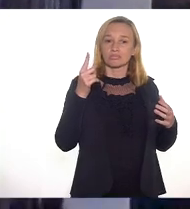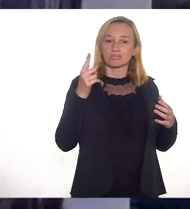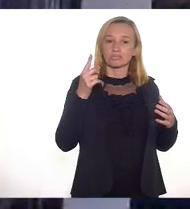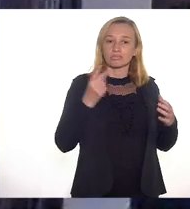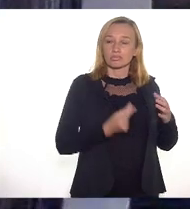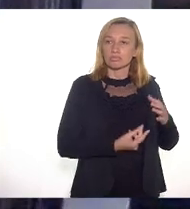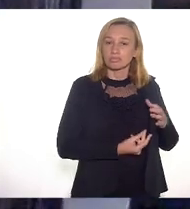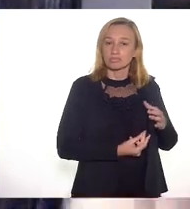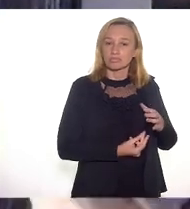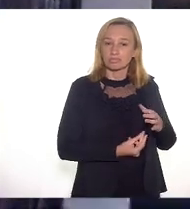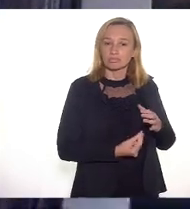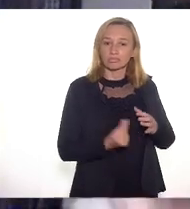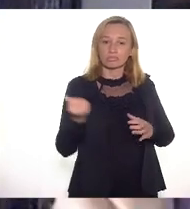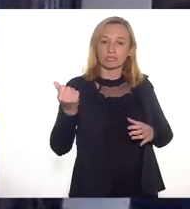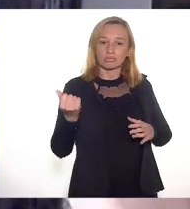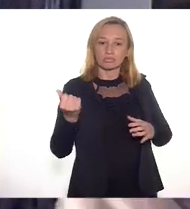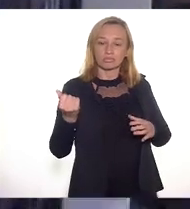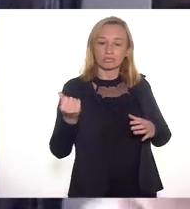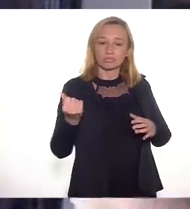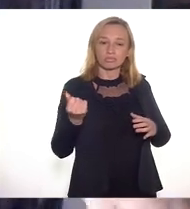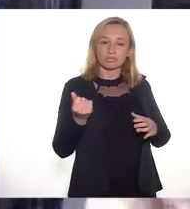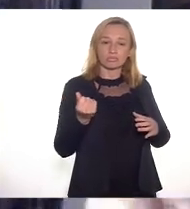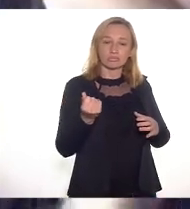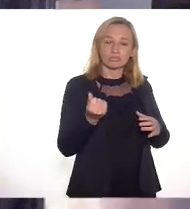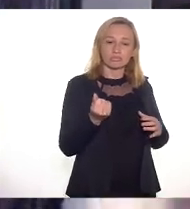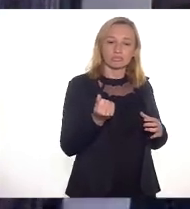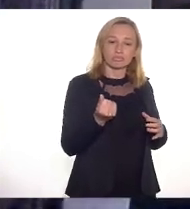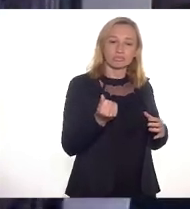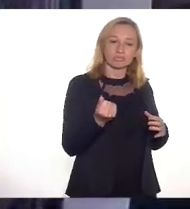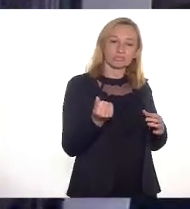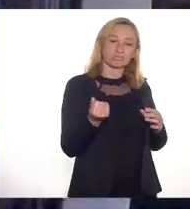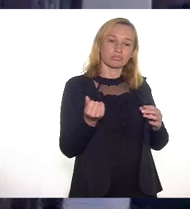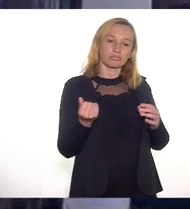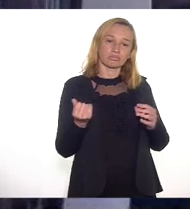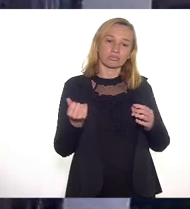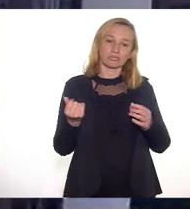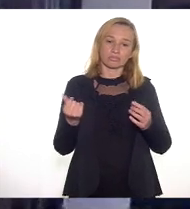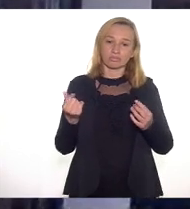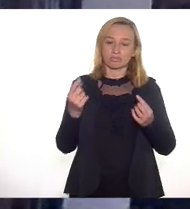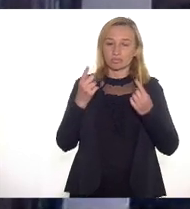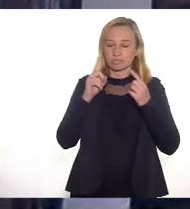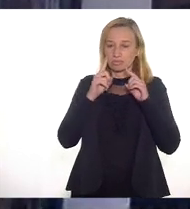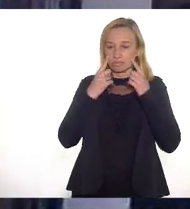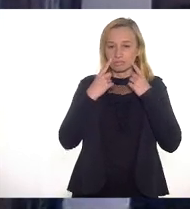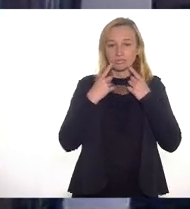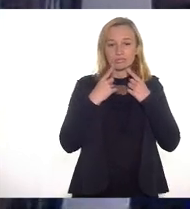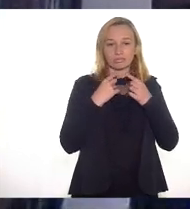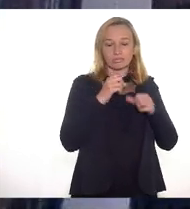longe, trinados de lamento fazem o contraponto vocal.